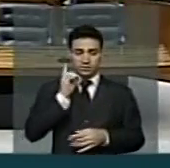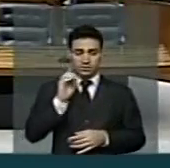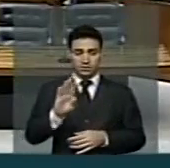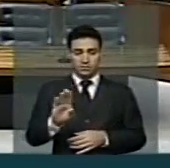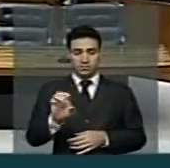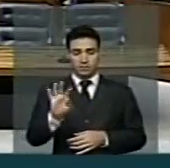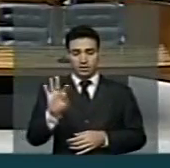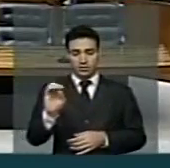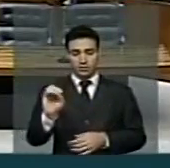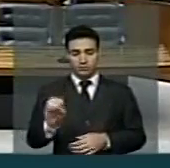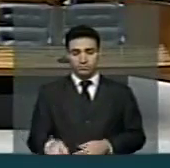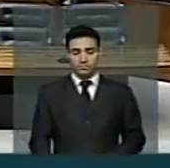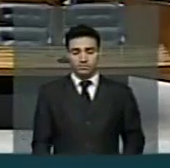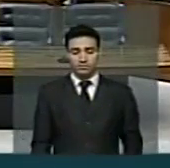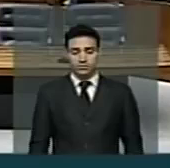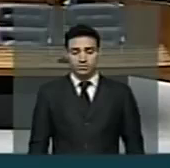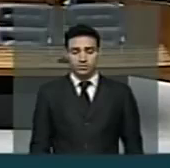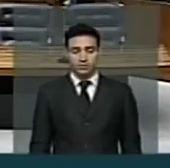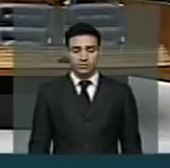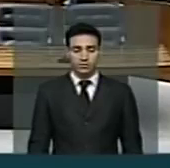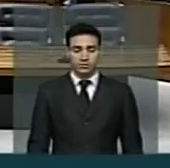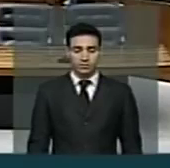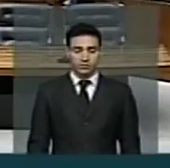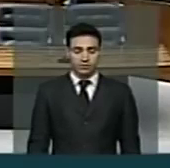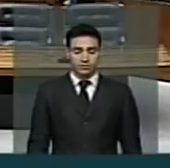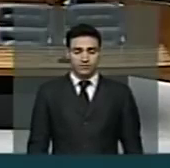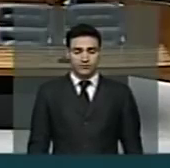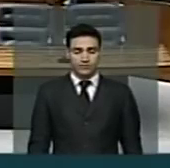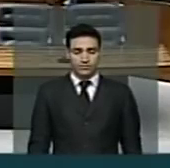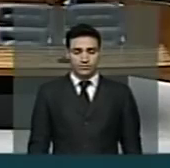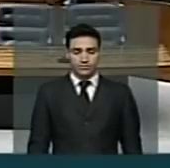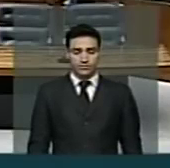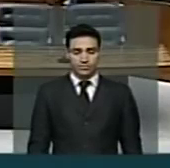minutos. Eu botar o tempo 10 minutos.